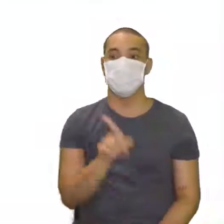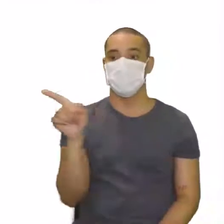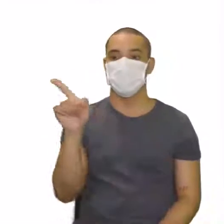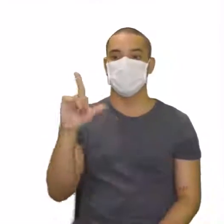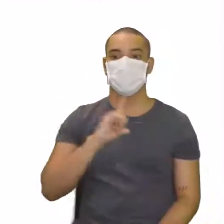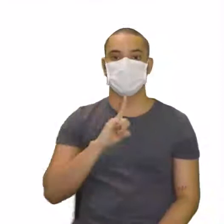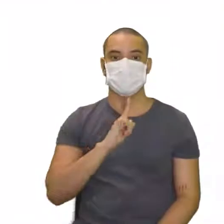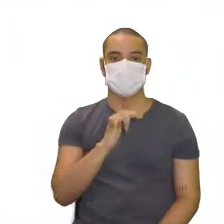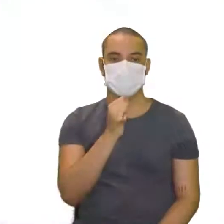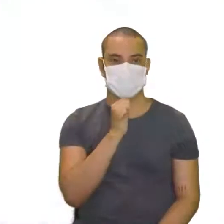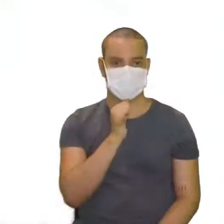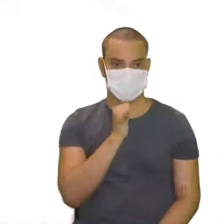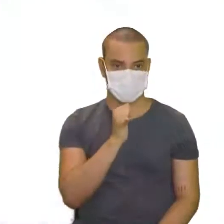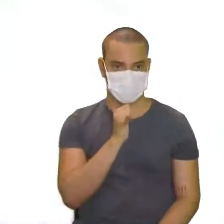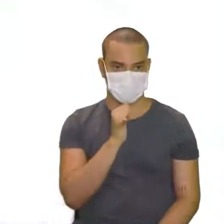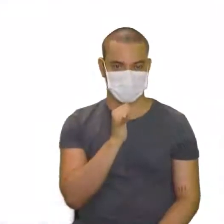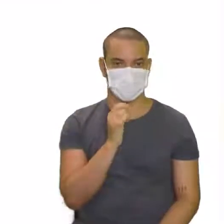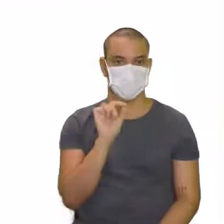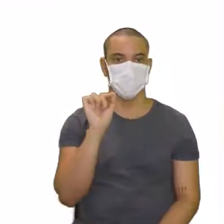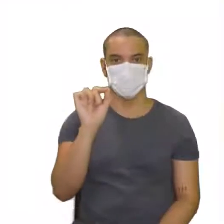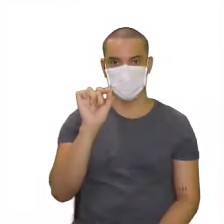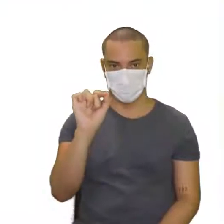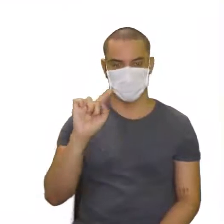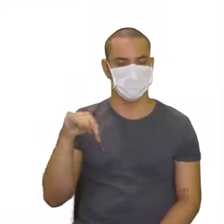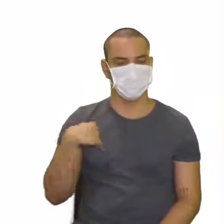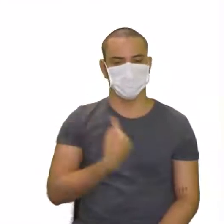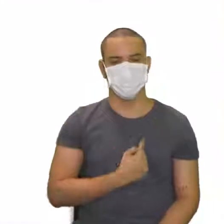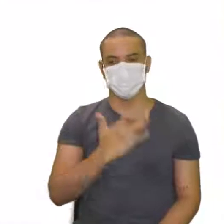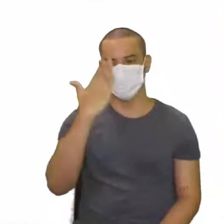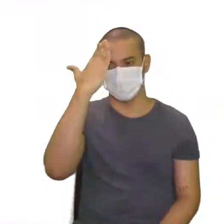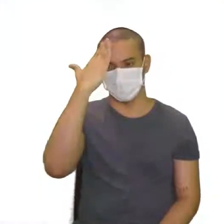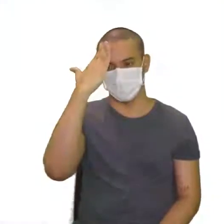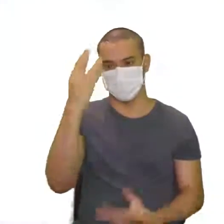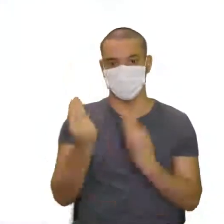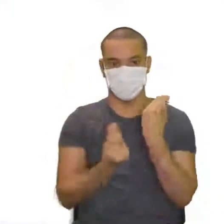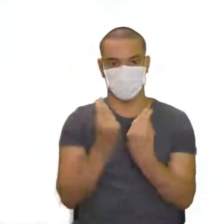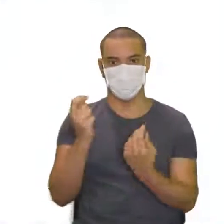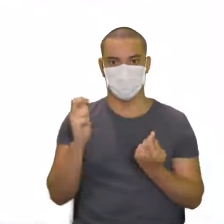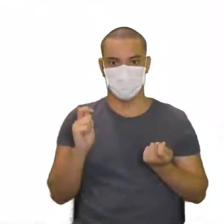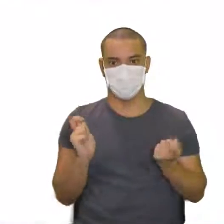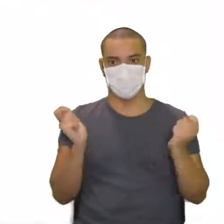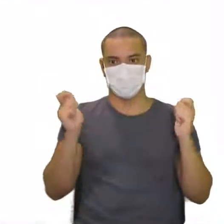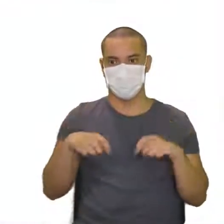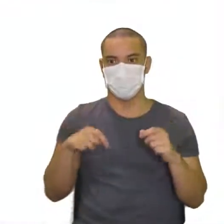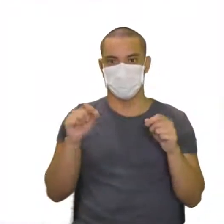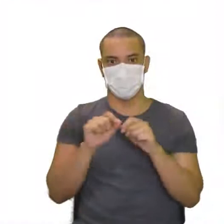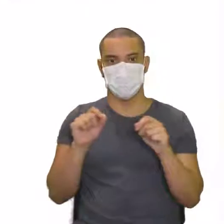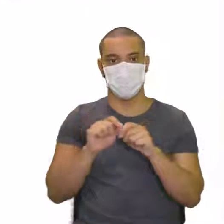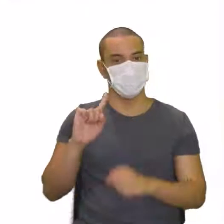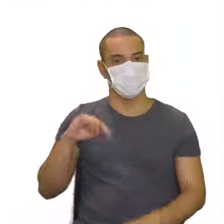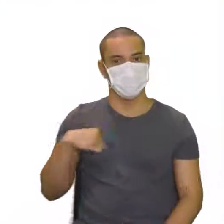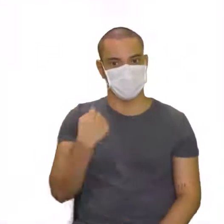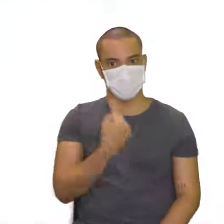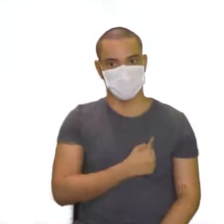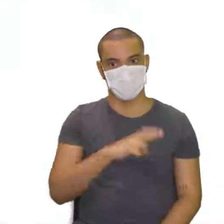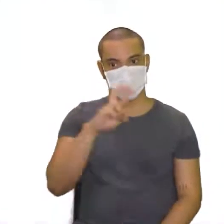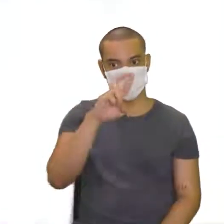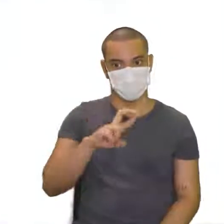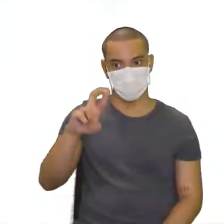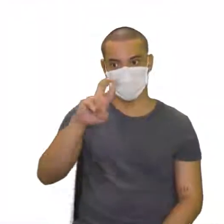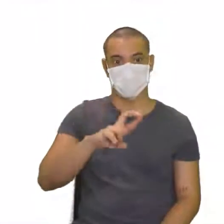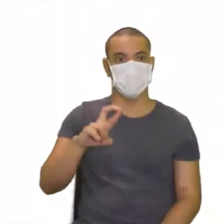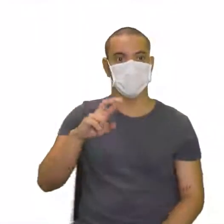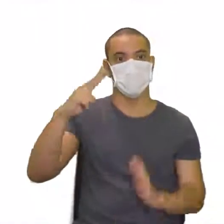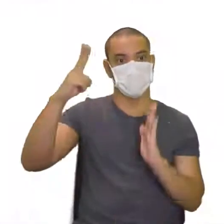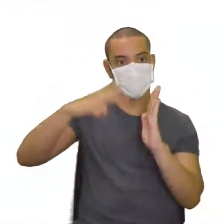um exemplozinho, só para a gente ver como a gente pode aplicar o que nós acabamos de observar. Leia